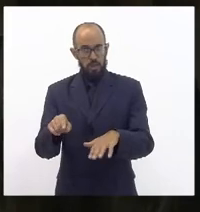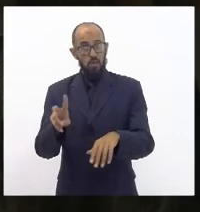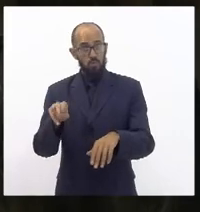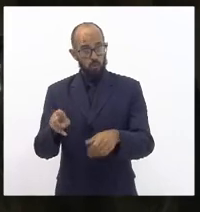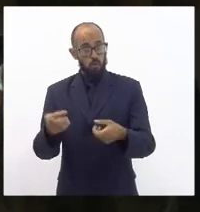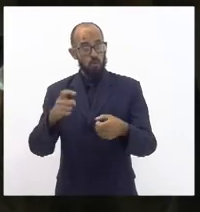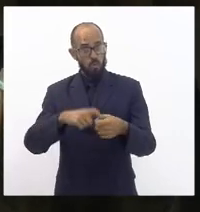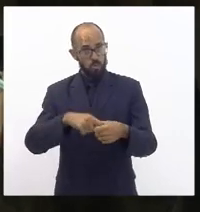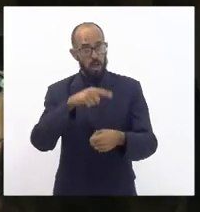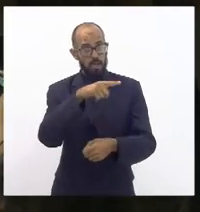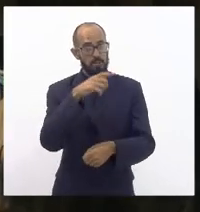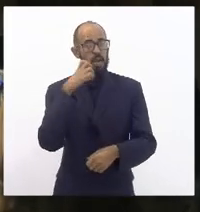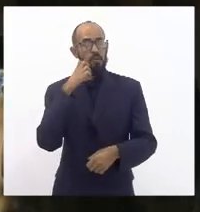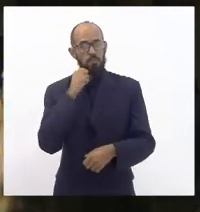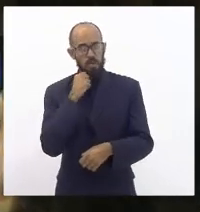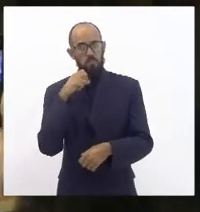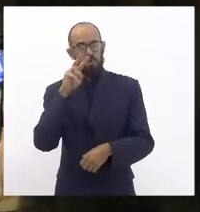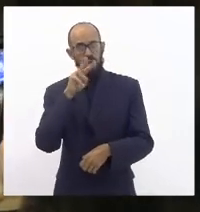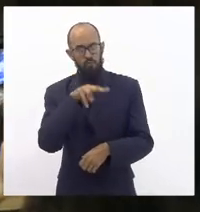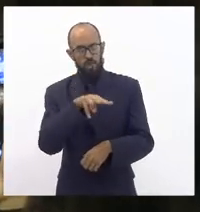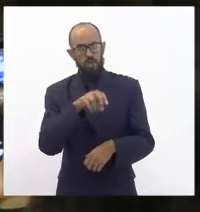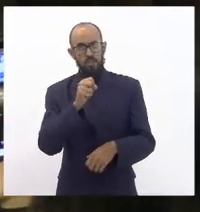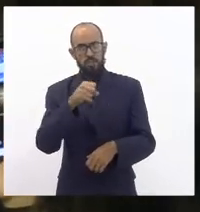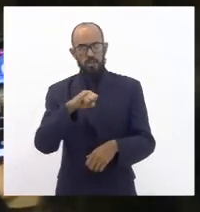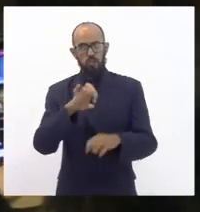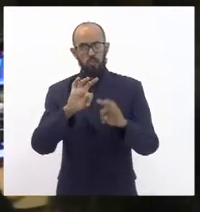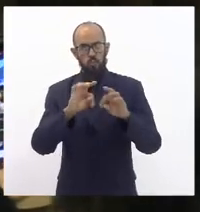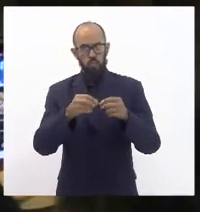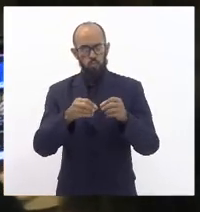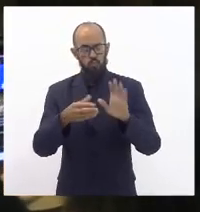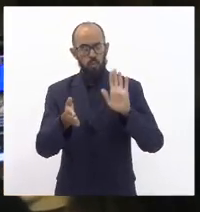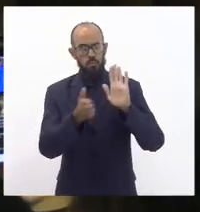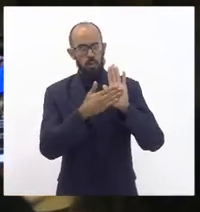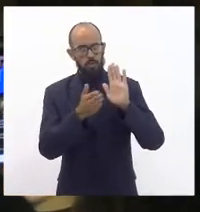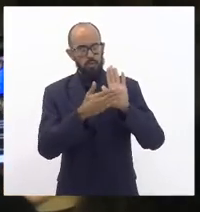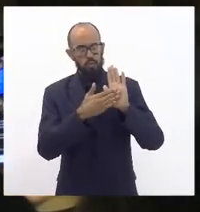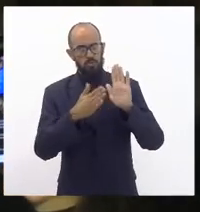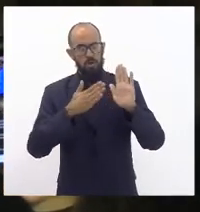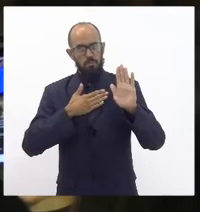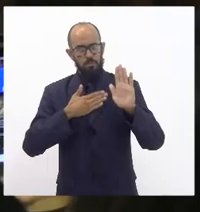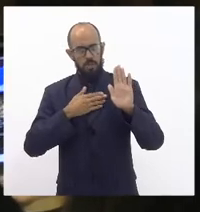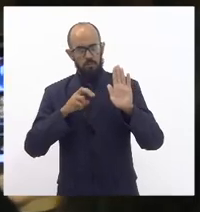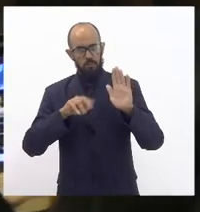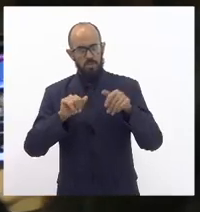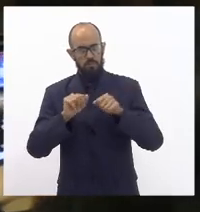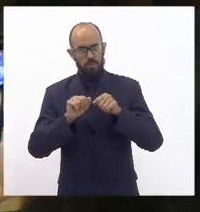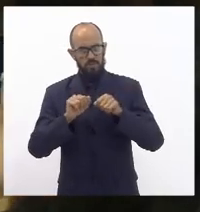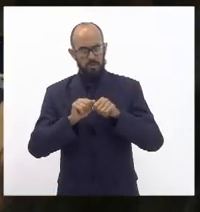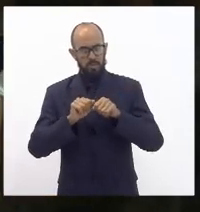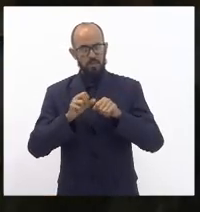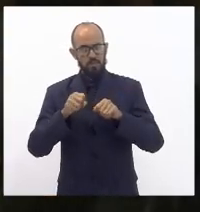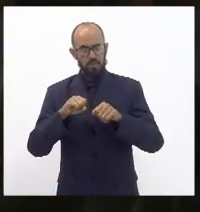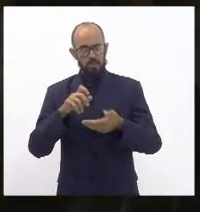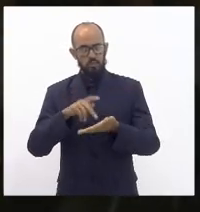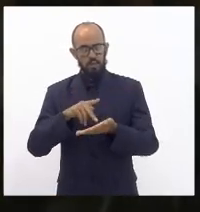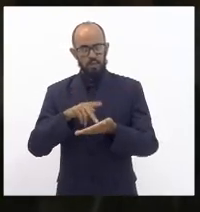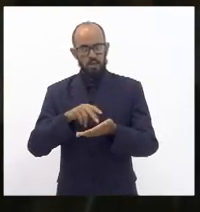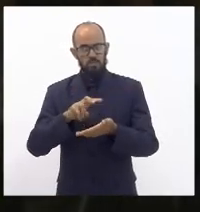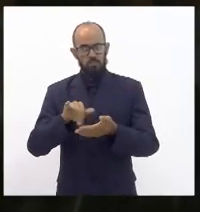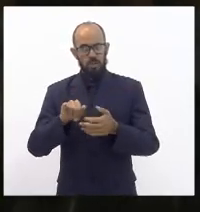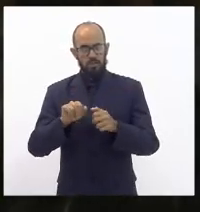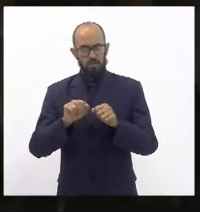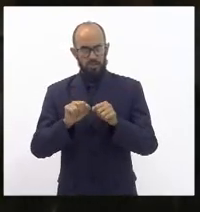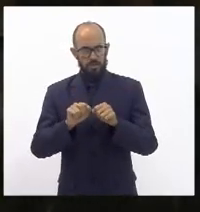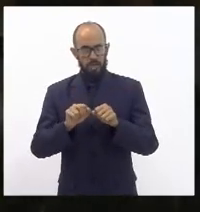à esse abrigo para ver se tudo aquilo que me foi prometido que estaria sendo realizado realmente será